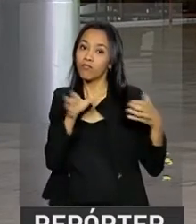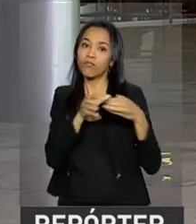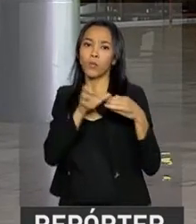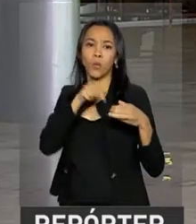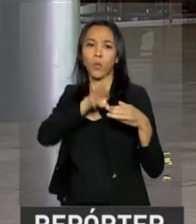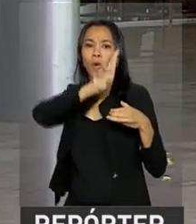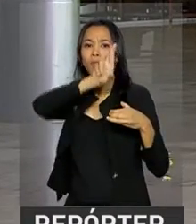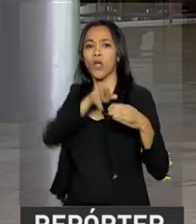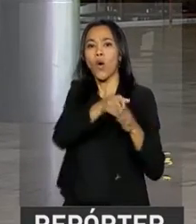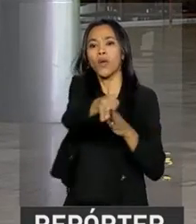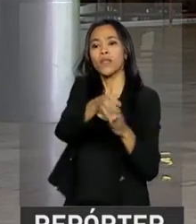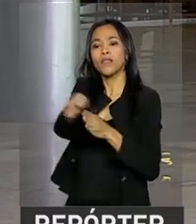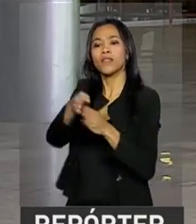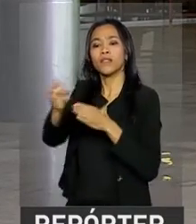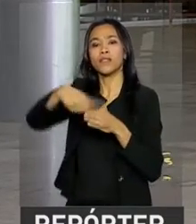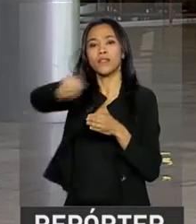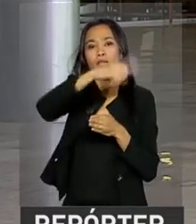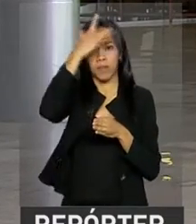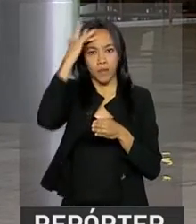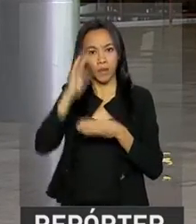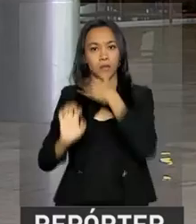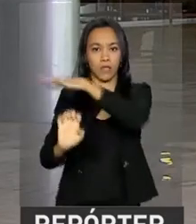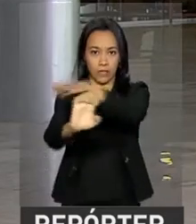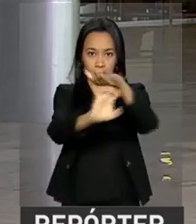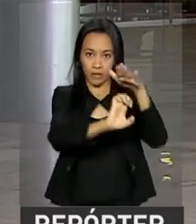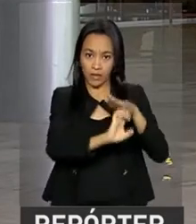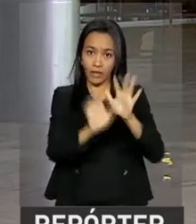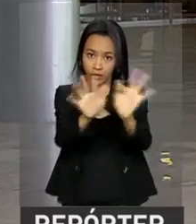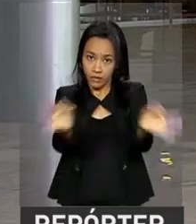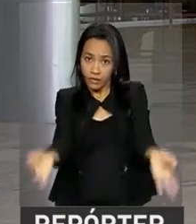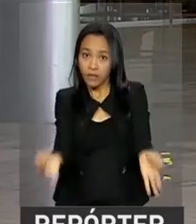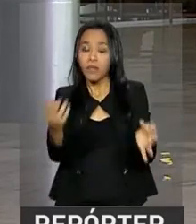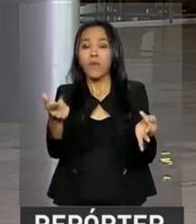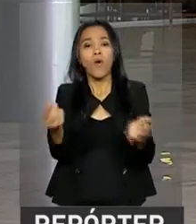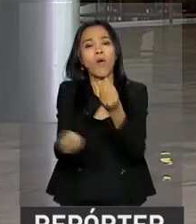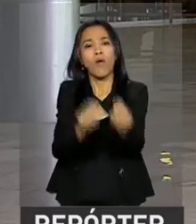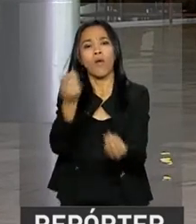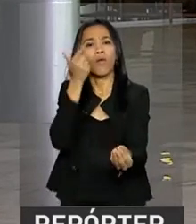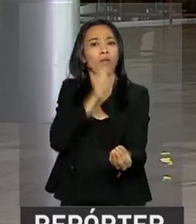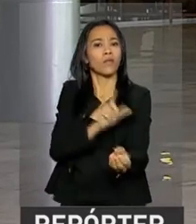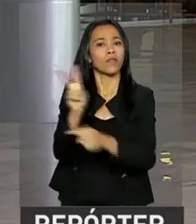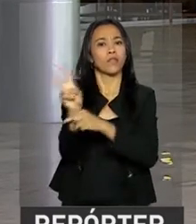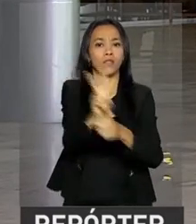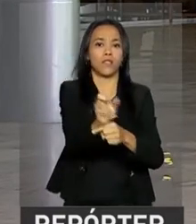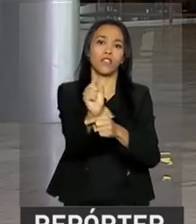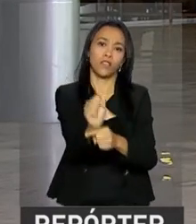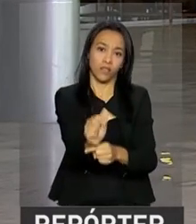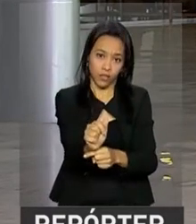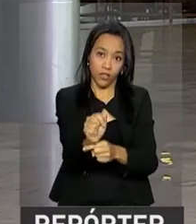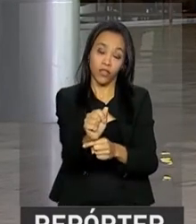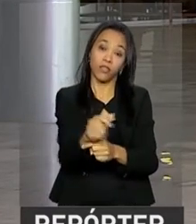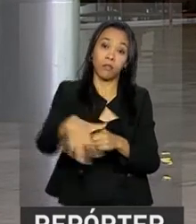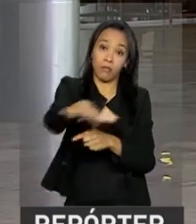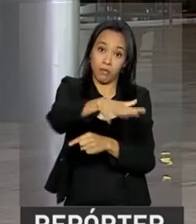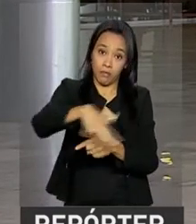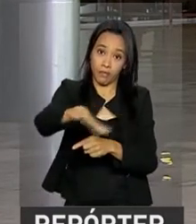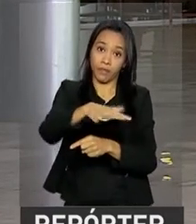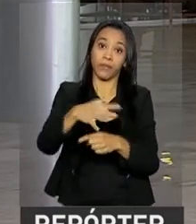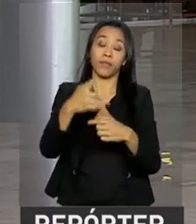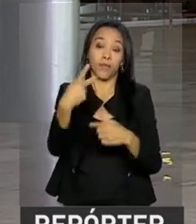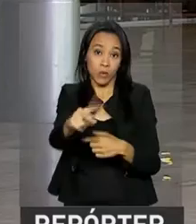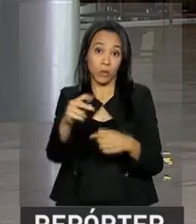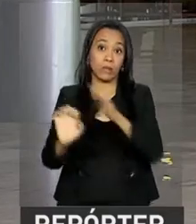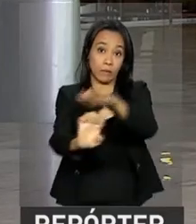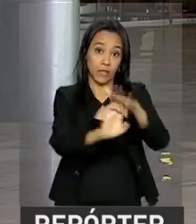para orientar donos de pequenos negócios a conseguirem financiamento de capital de giro esse programa tem parceria